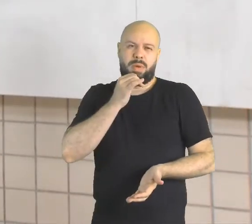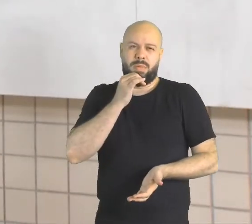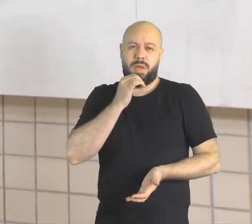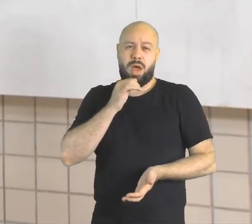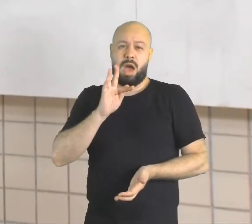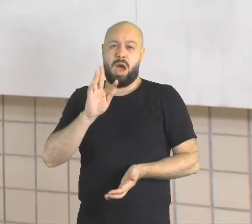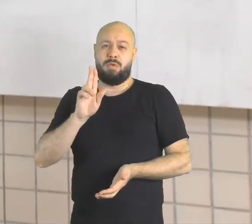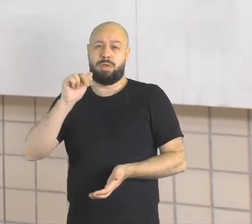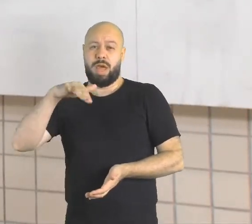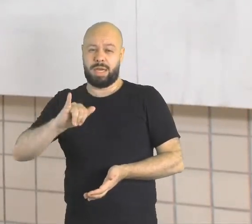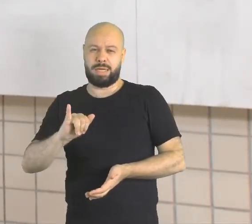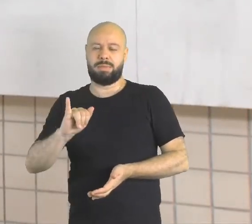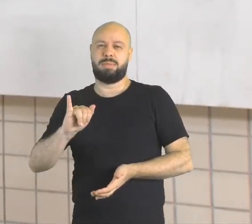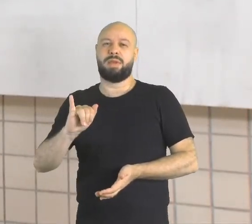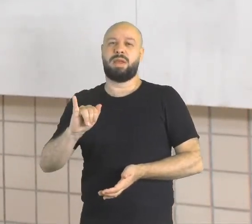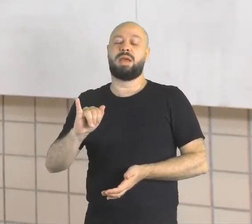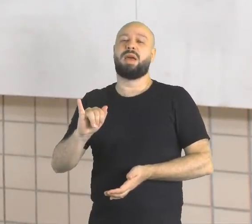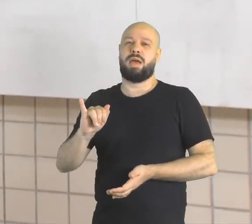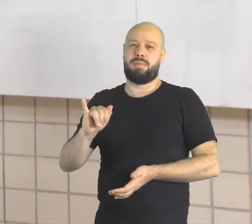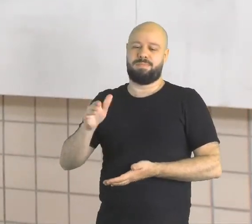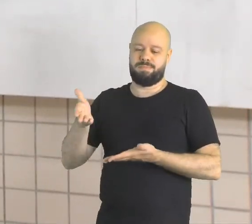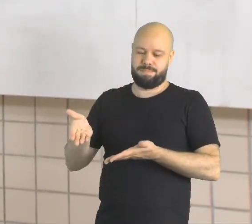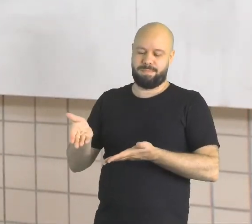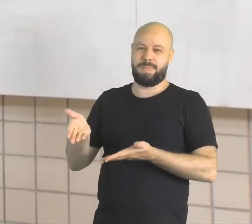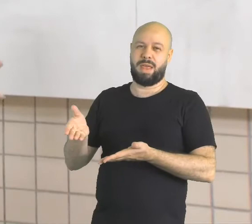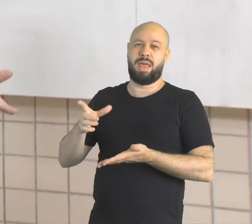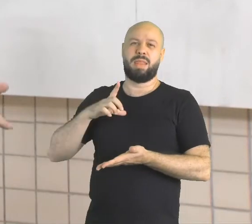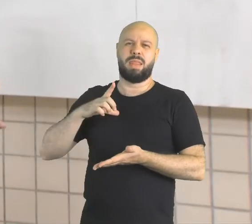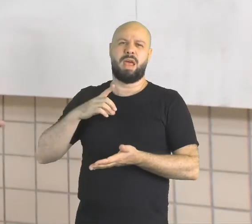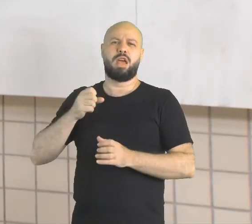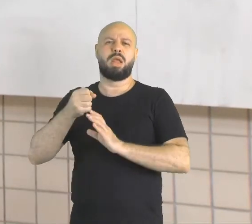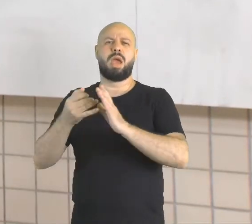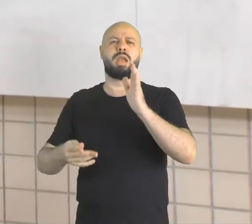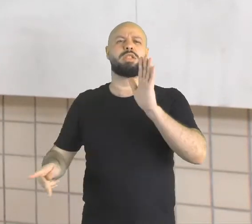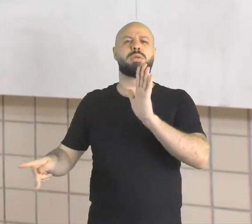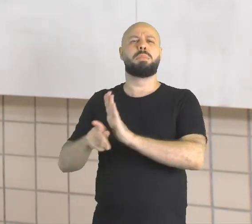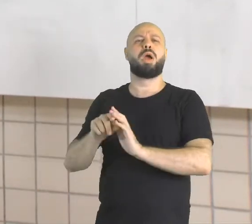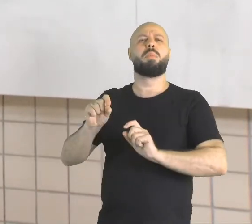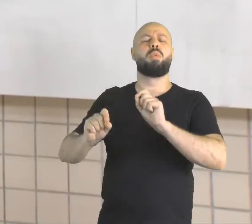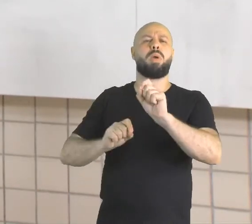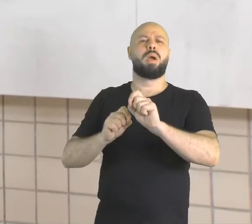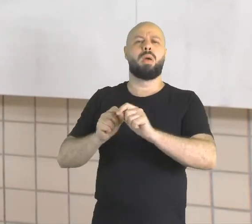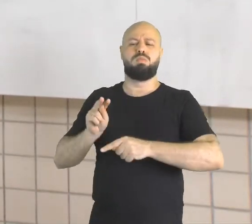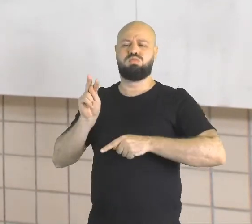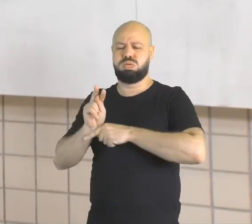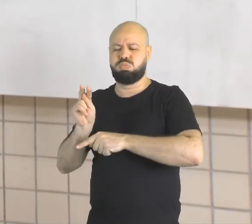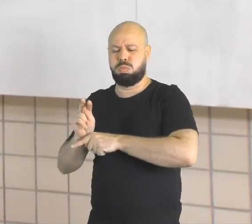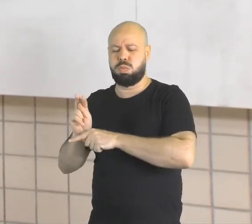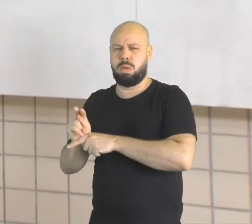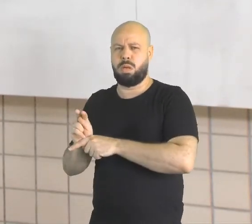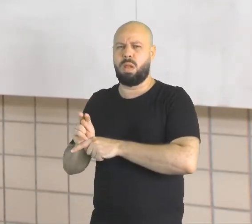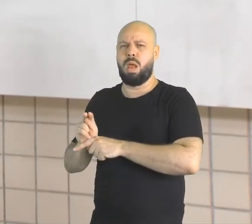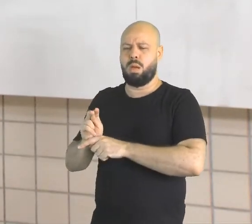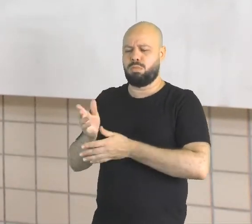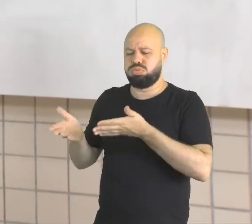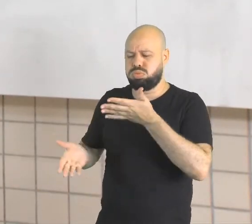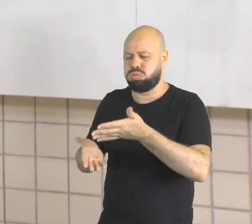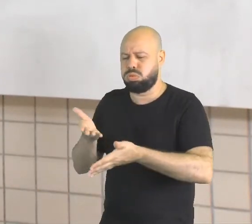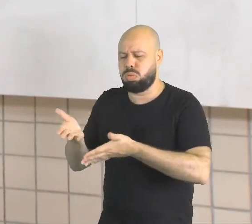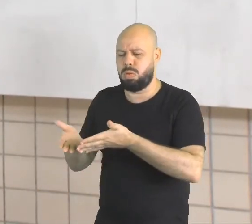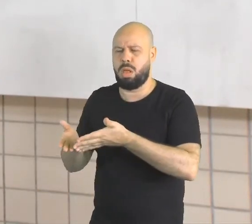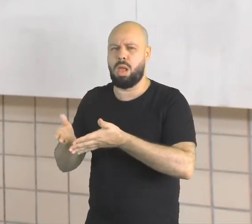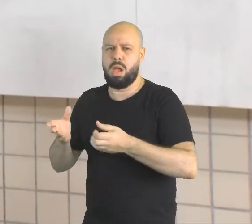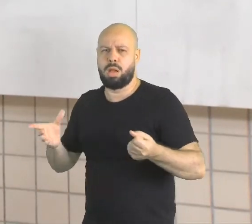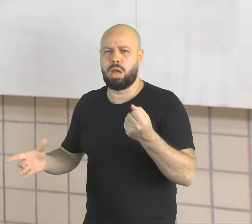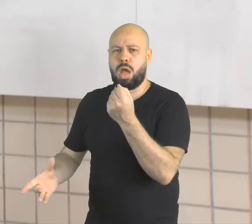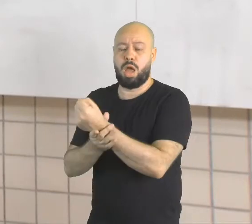FUNAI, Fundação Nacional do Índio, que tem como característica defender, proteger e assegurar os